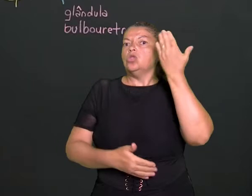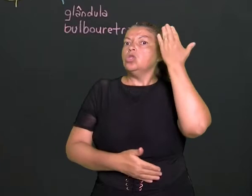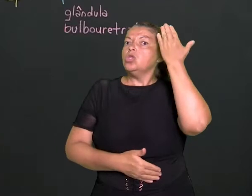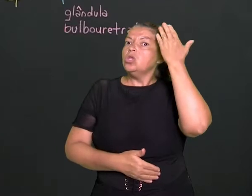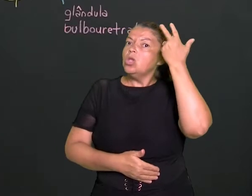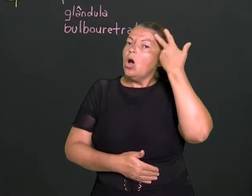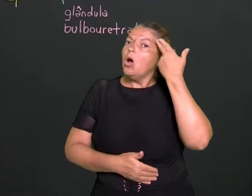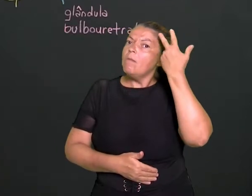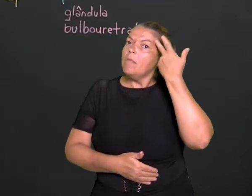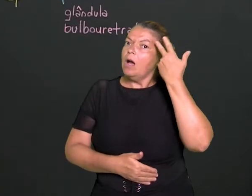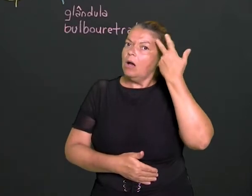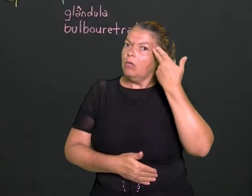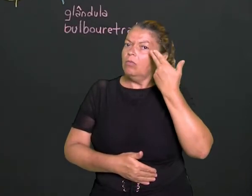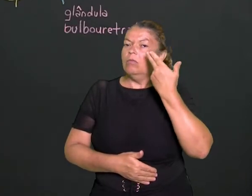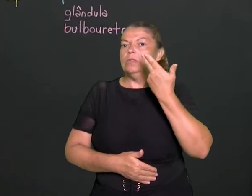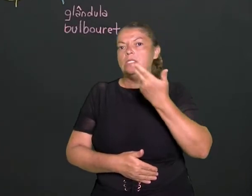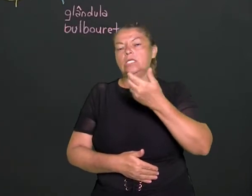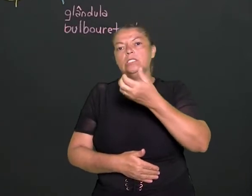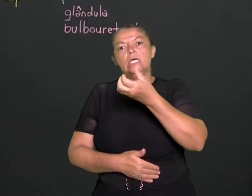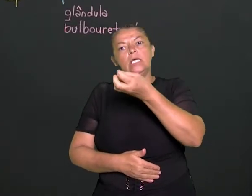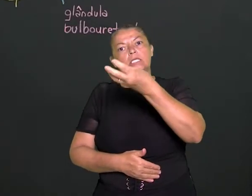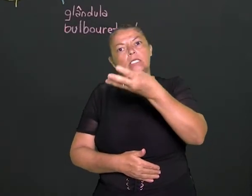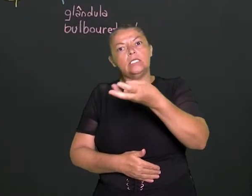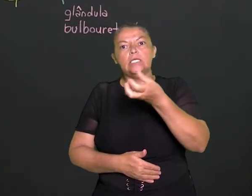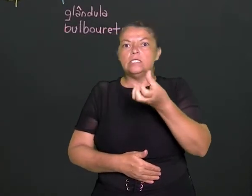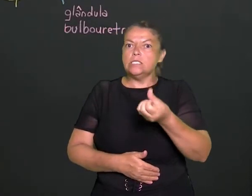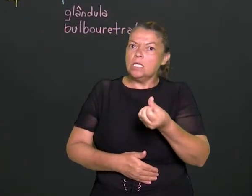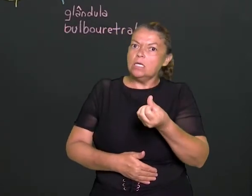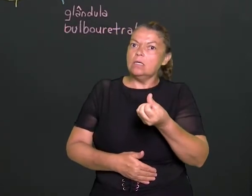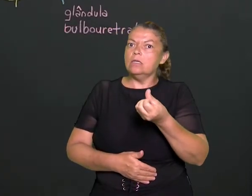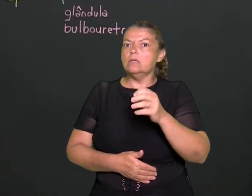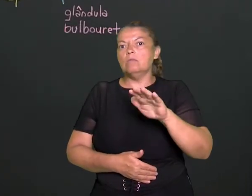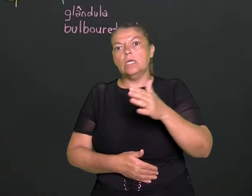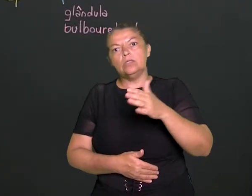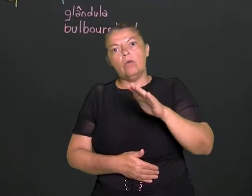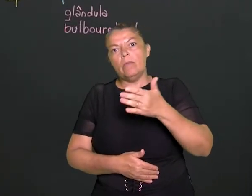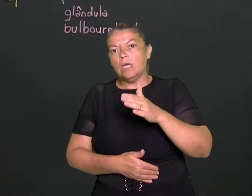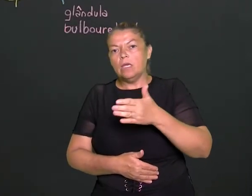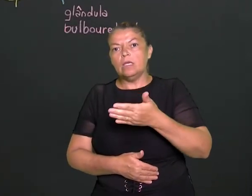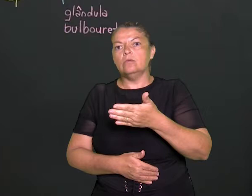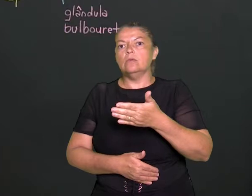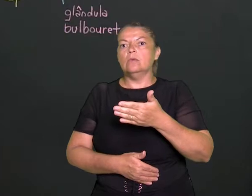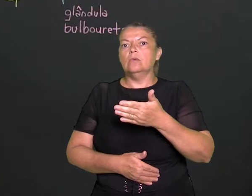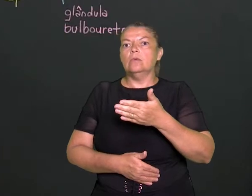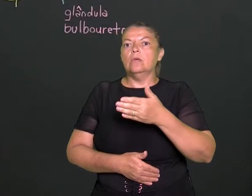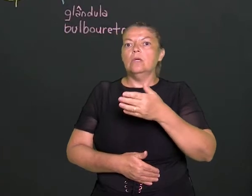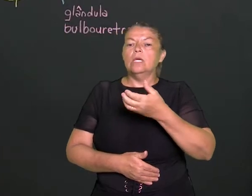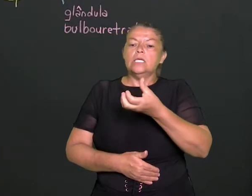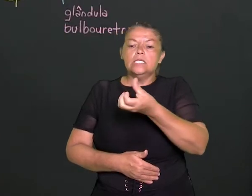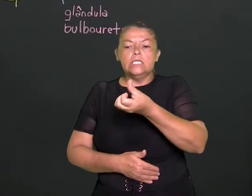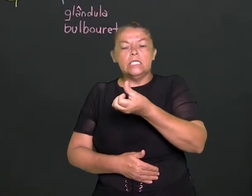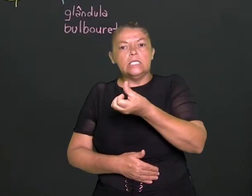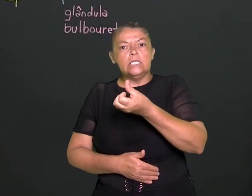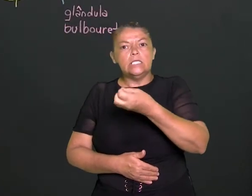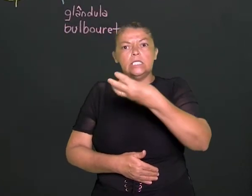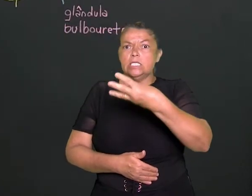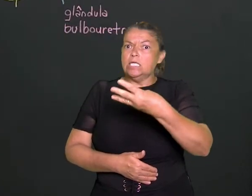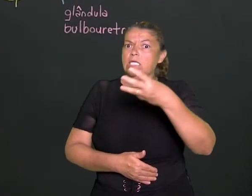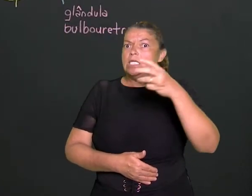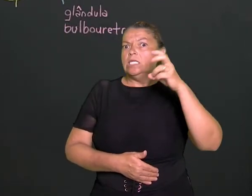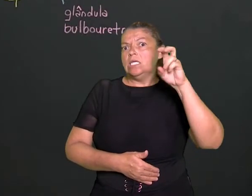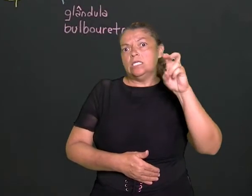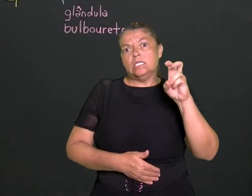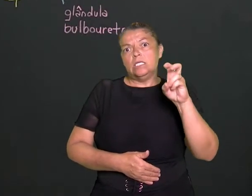menino estando a 36 graus, essa região vai estar com uma temperatura menor, uns 35, próximo a